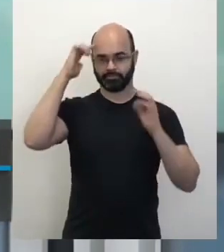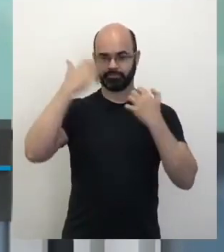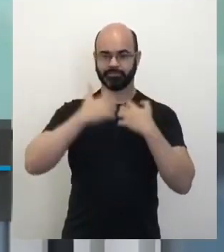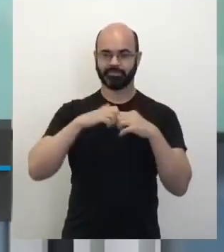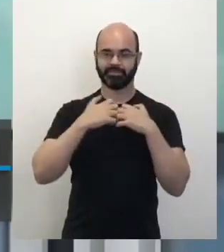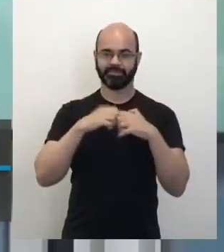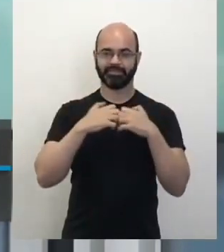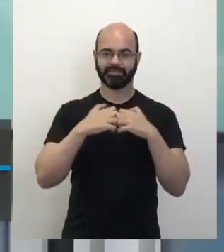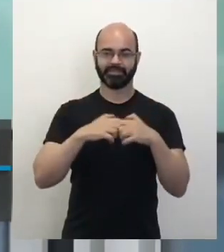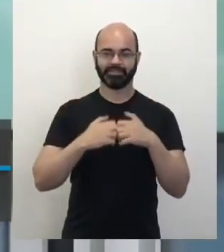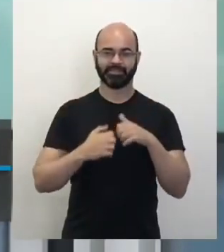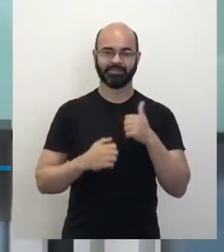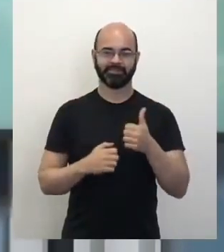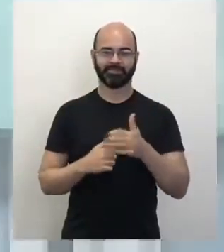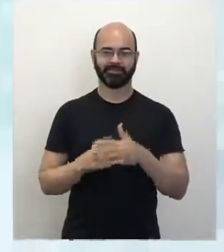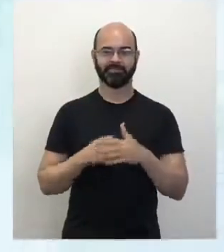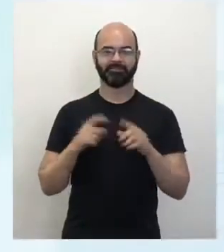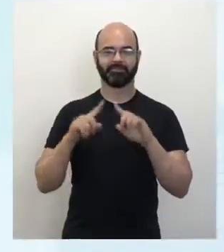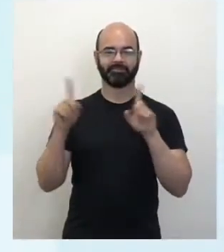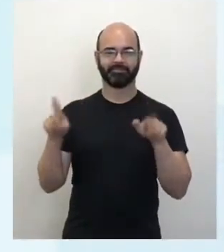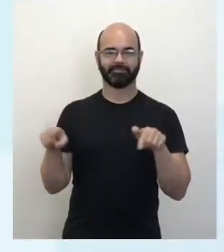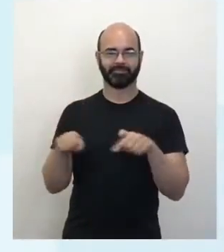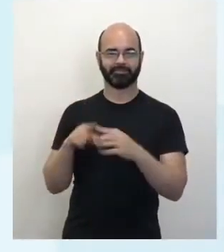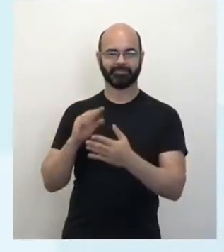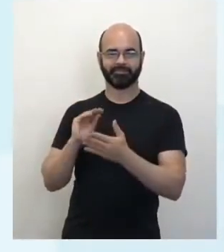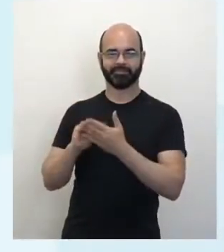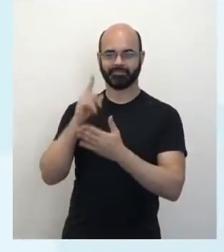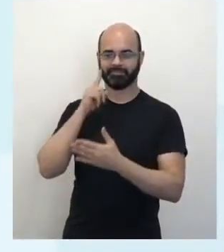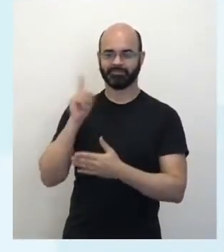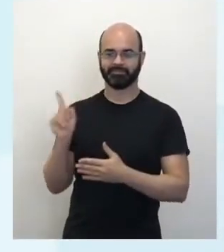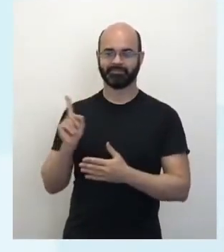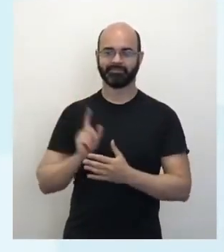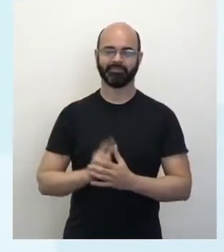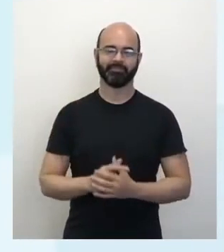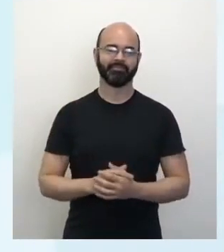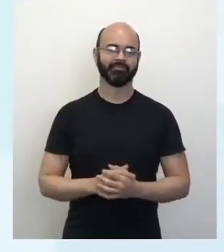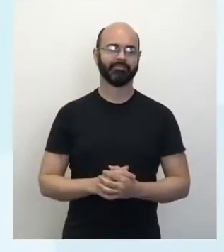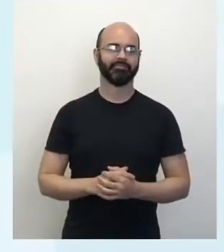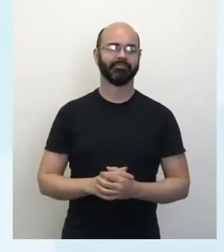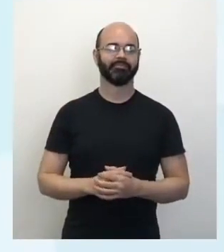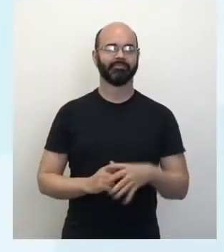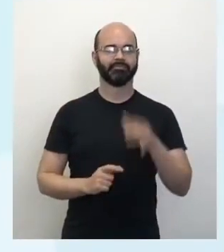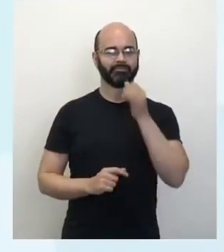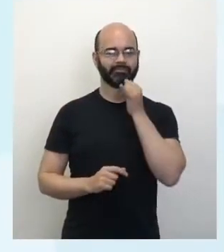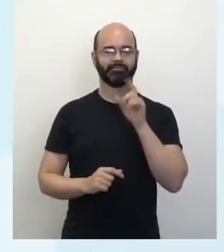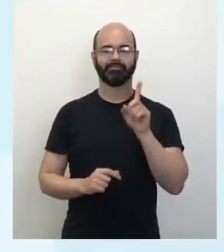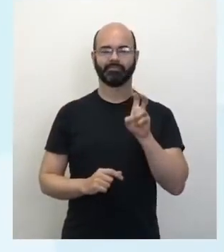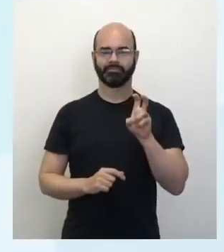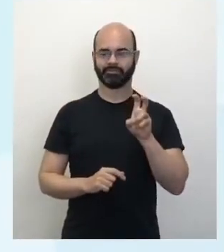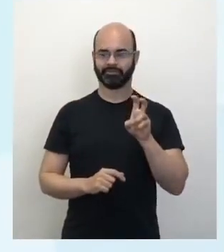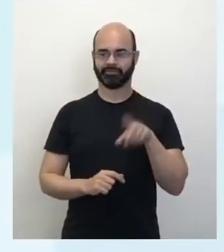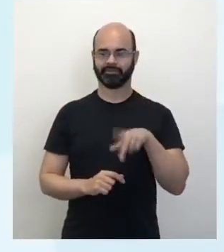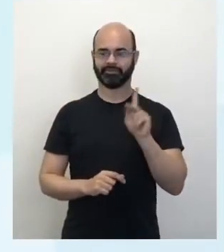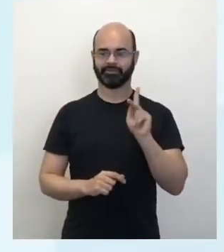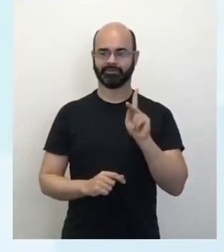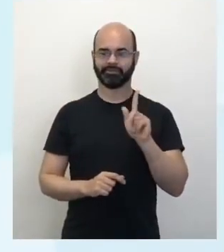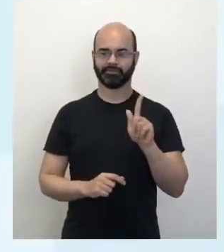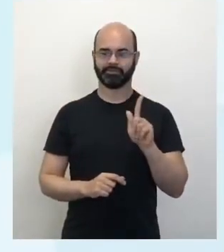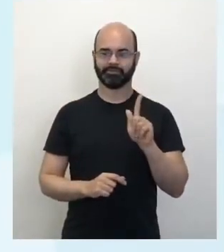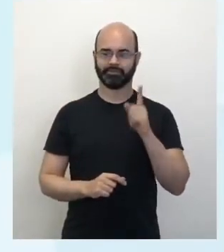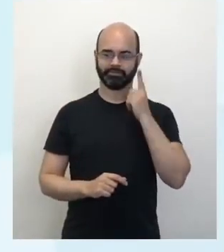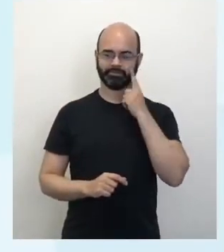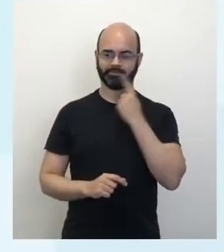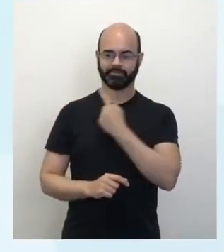cálculo de cabeça, beleza? Pode pôr na telinha que eu vou fazer o seguinte, ó. Então, vamos pensar nos 15 quilogramas ali, né, Tony? Então, eu